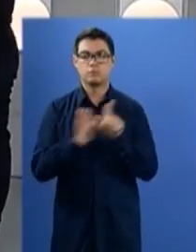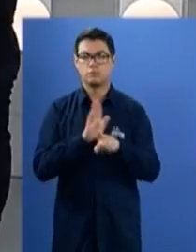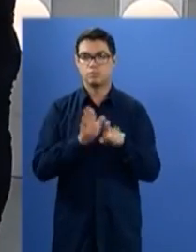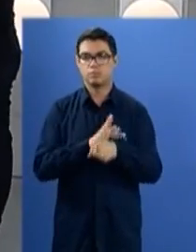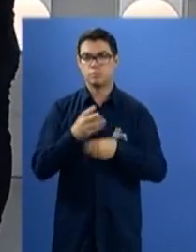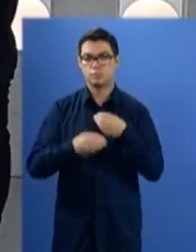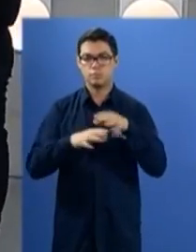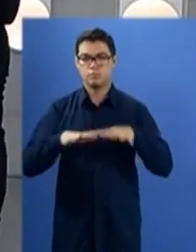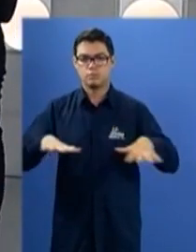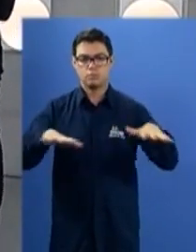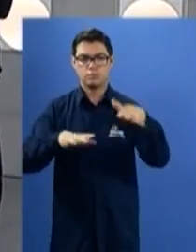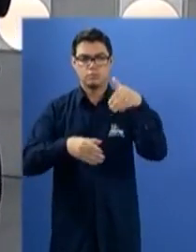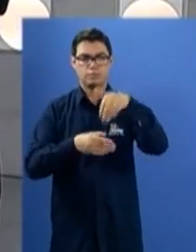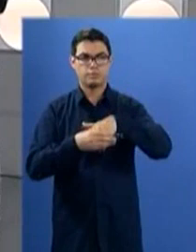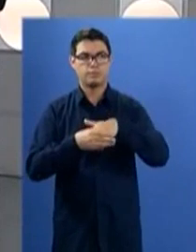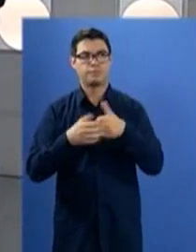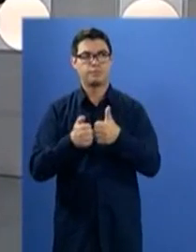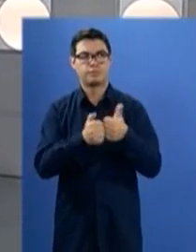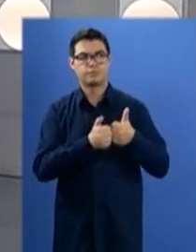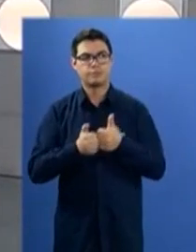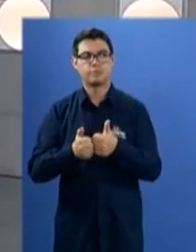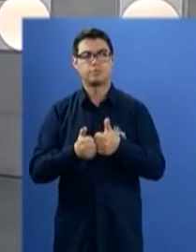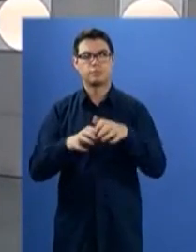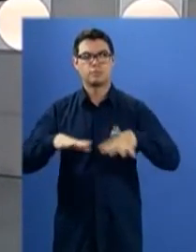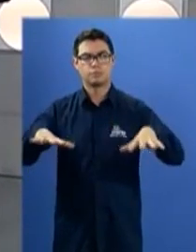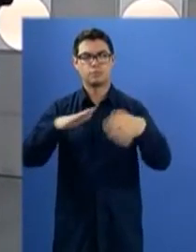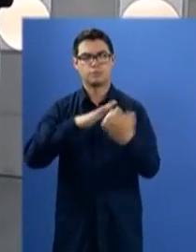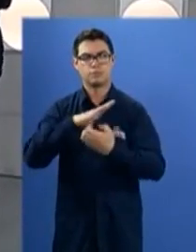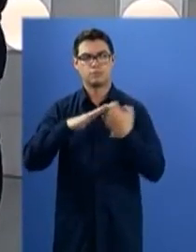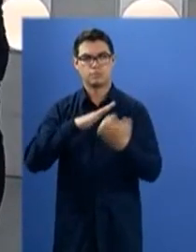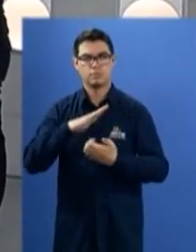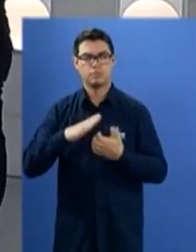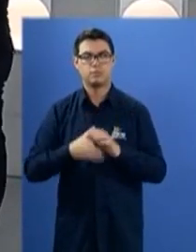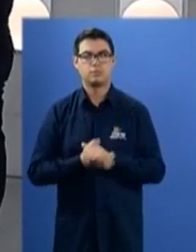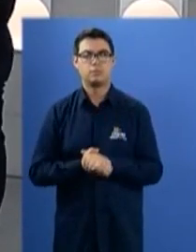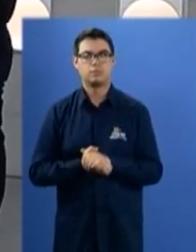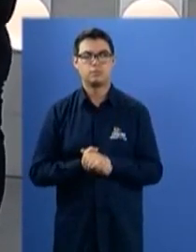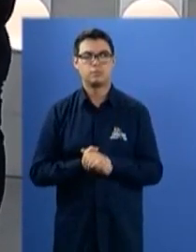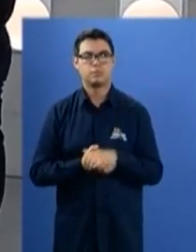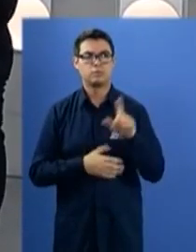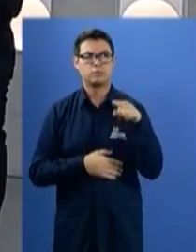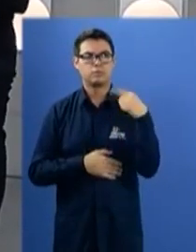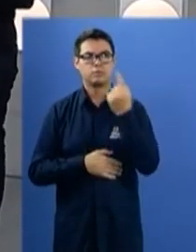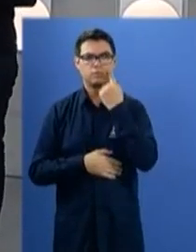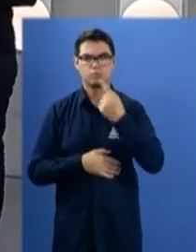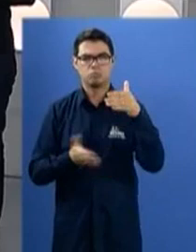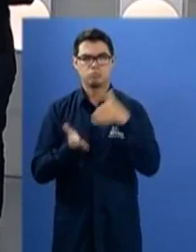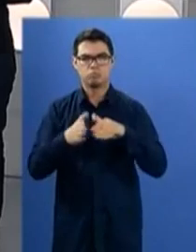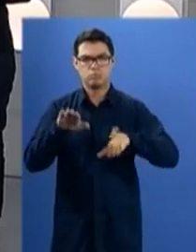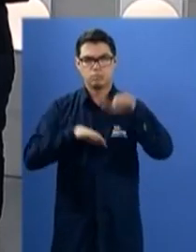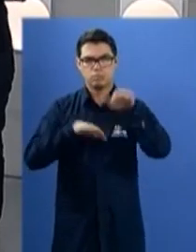a nível de ambiente físico e ambiente organizacional. E nossa última variável é o